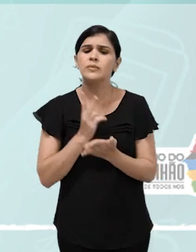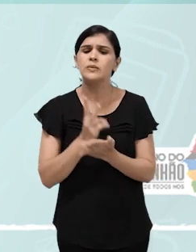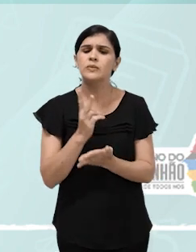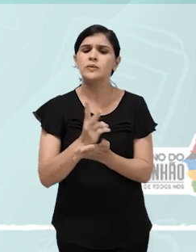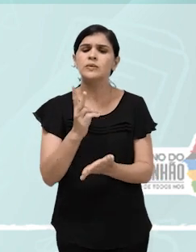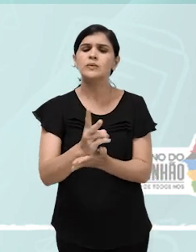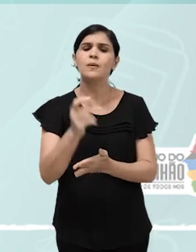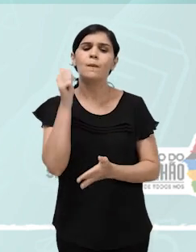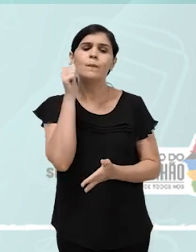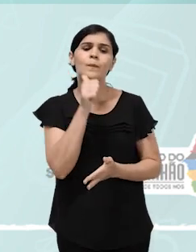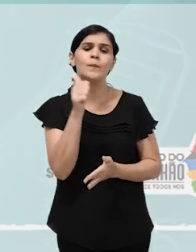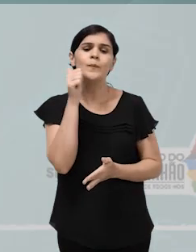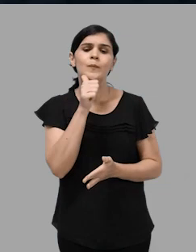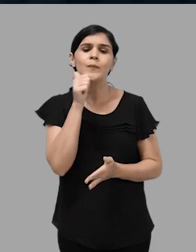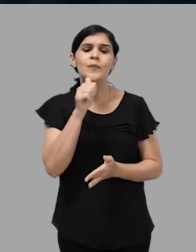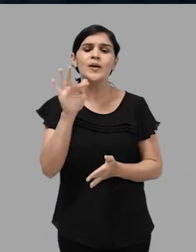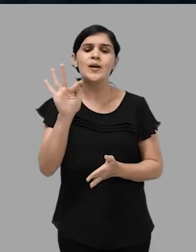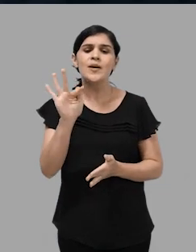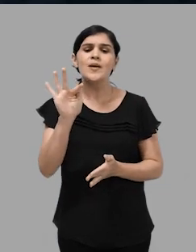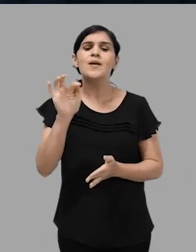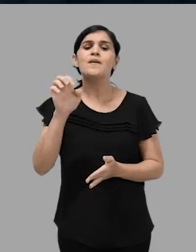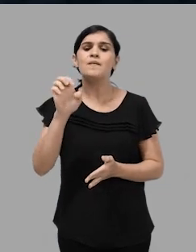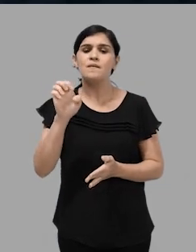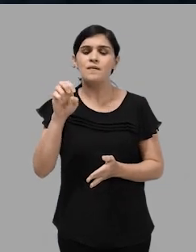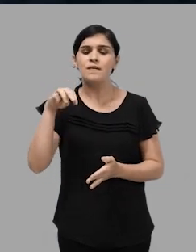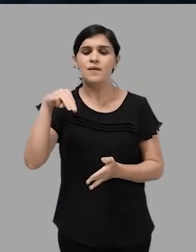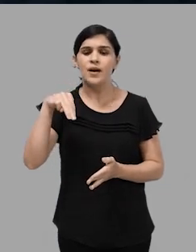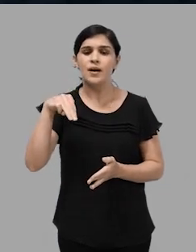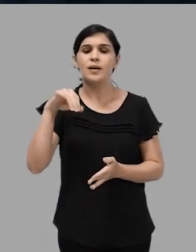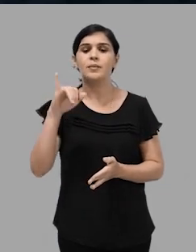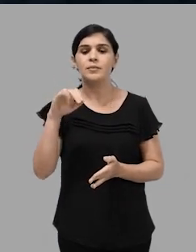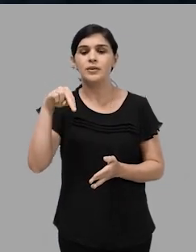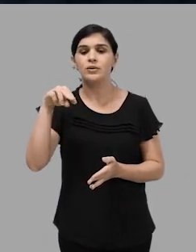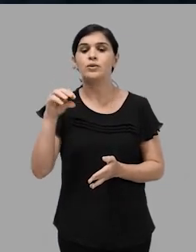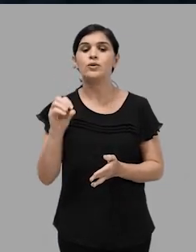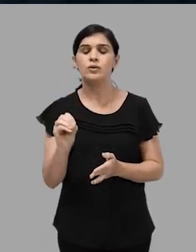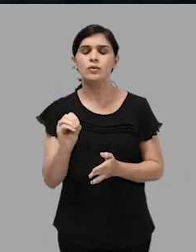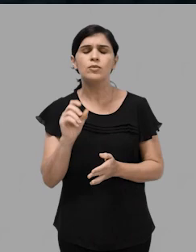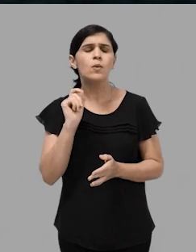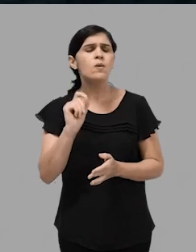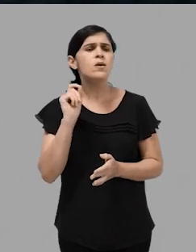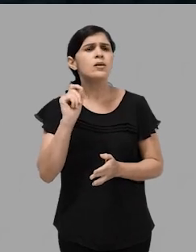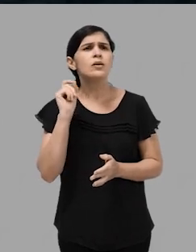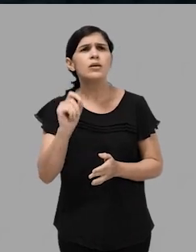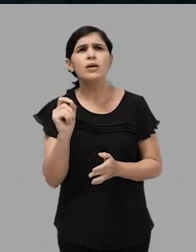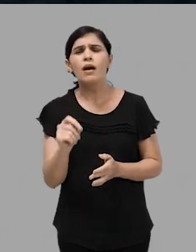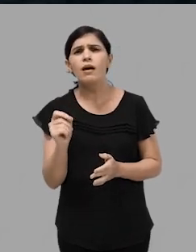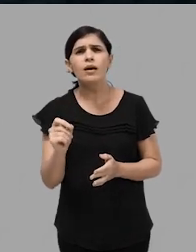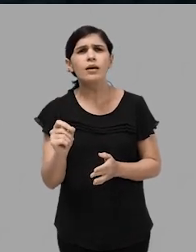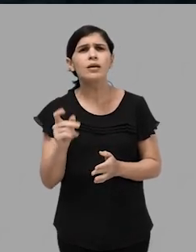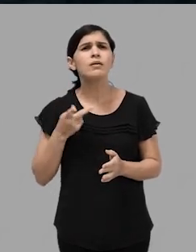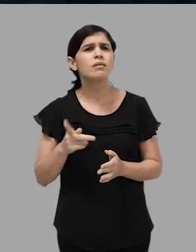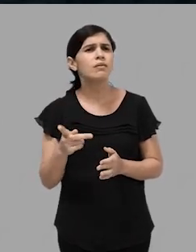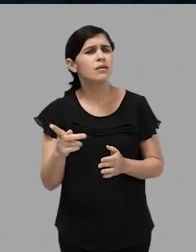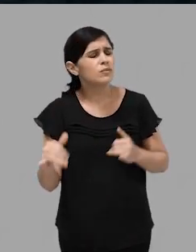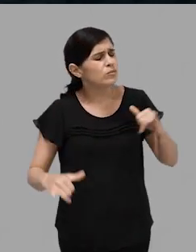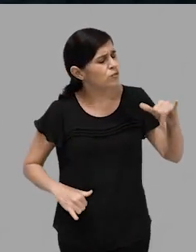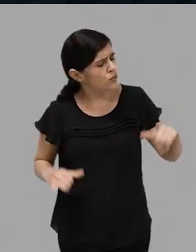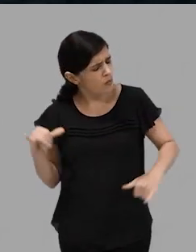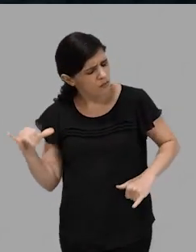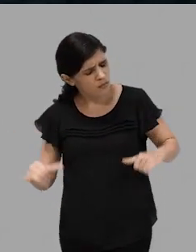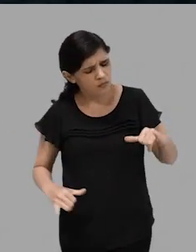feminino. E aí? Quem era que se lamentava pela partida do amado?